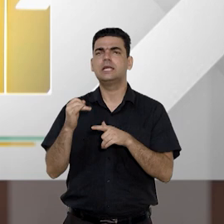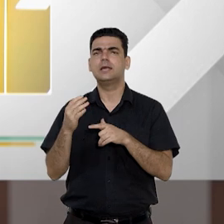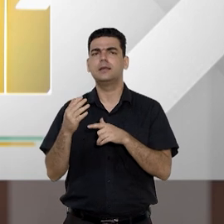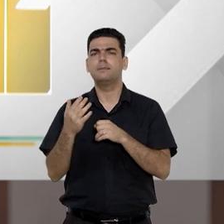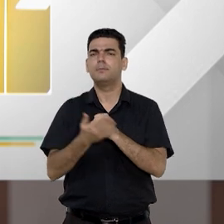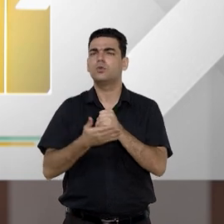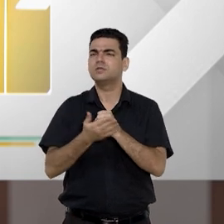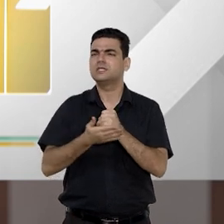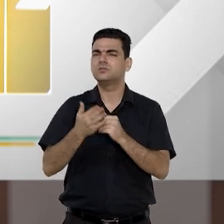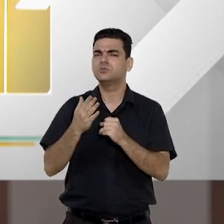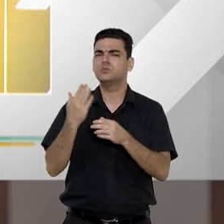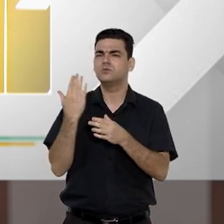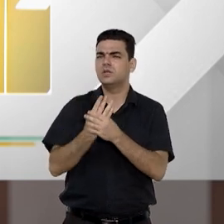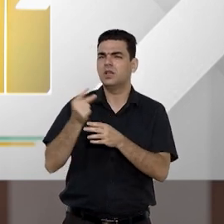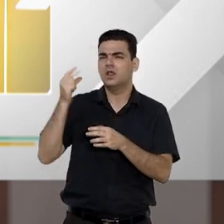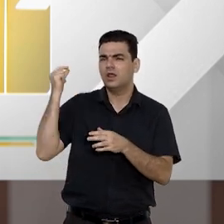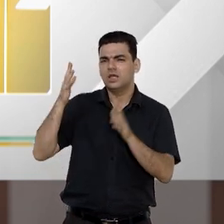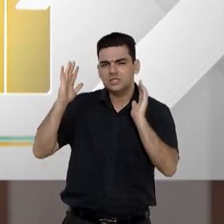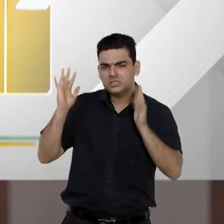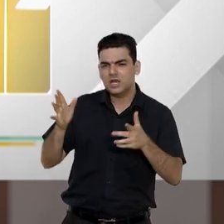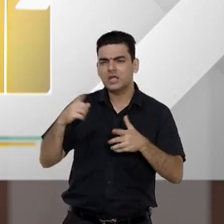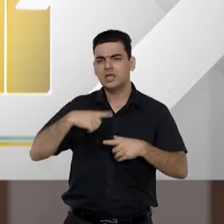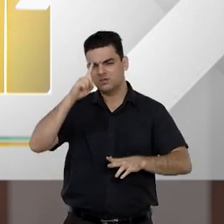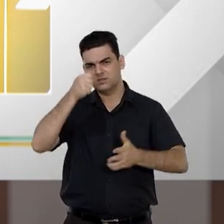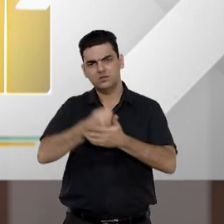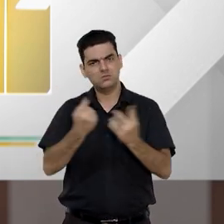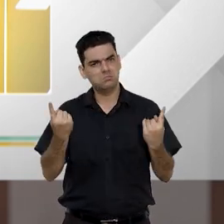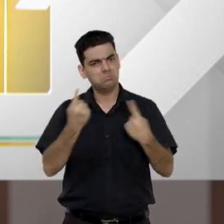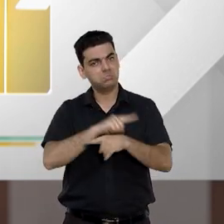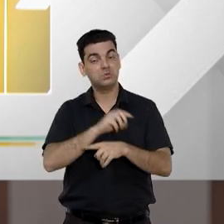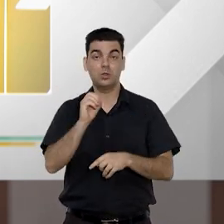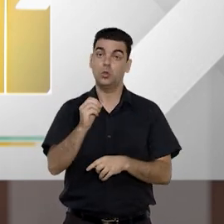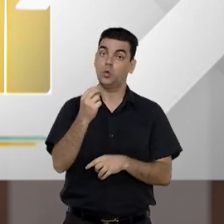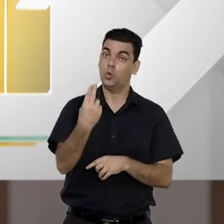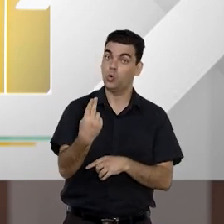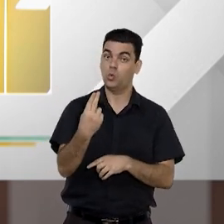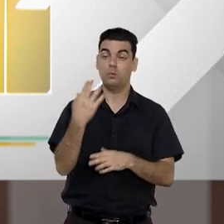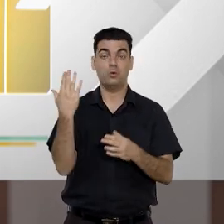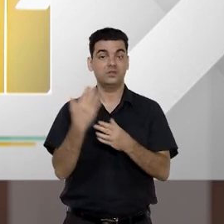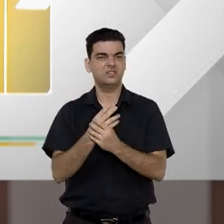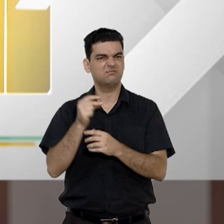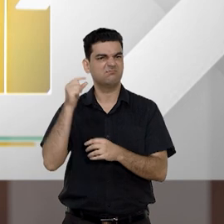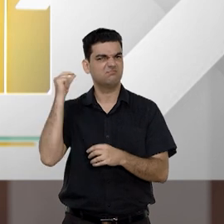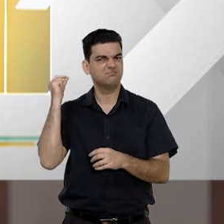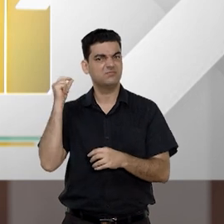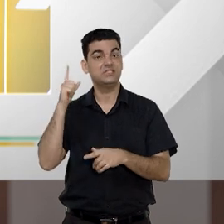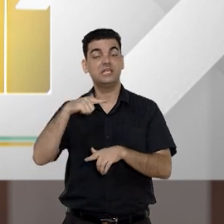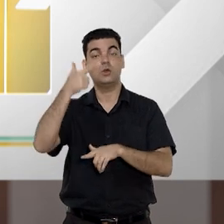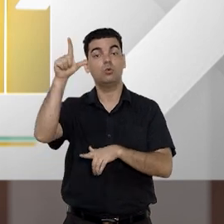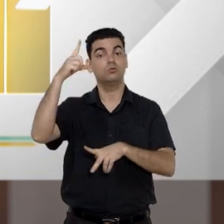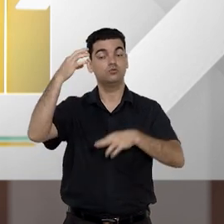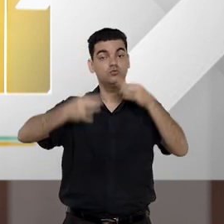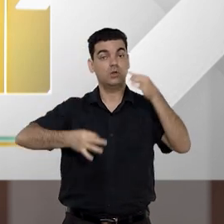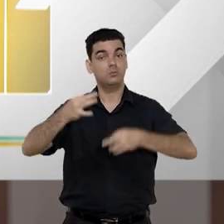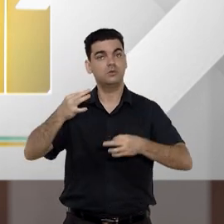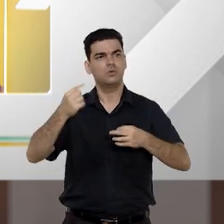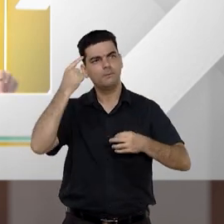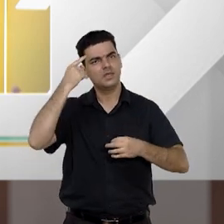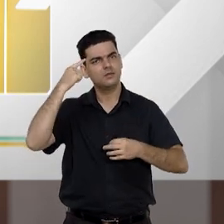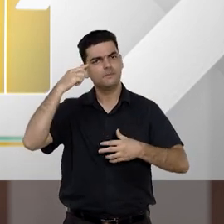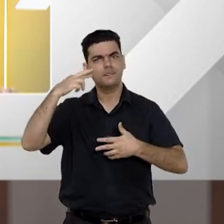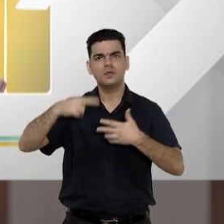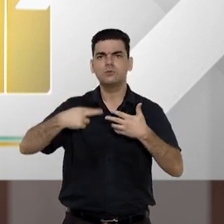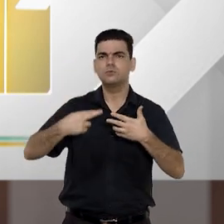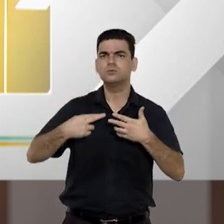quando existem precedentes de tribunais diferentes em sentidos distintos, ou quando há um precedente de tribunal externo à